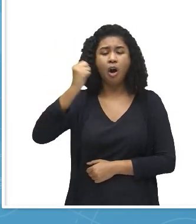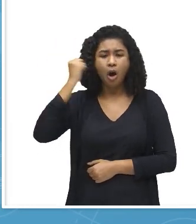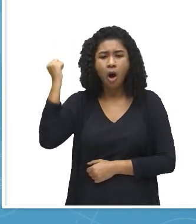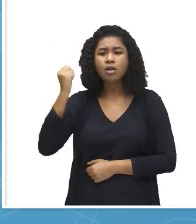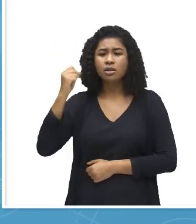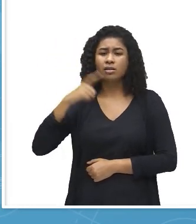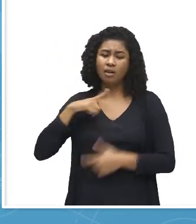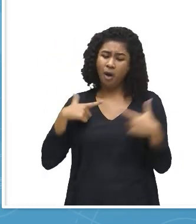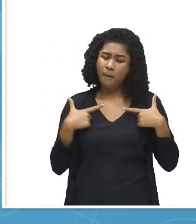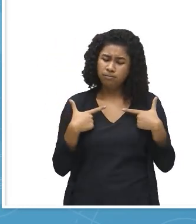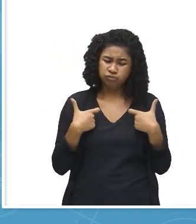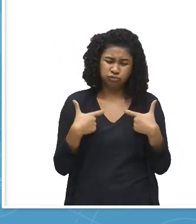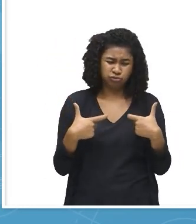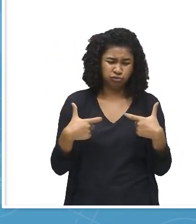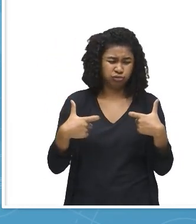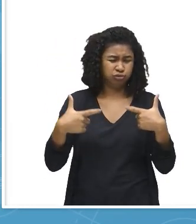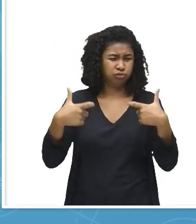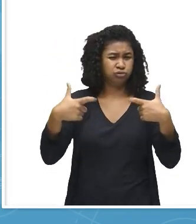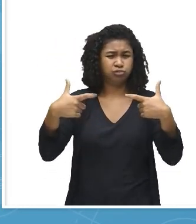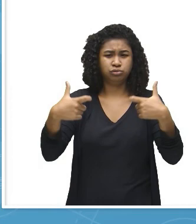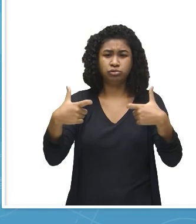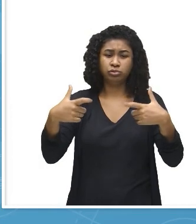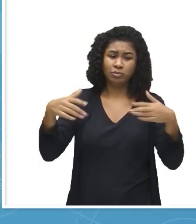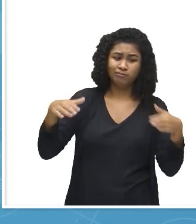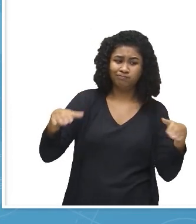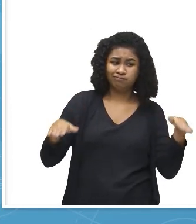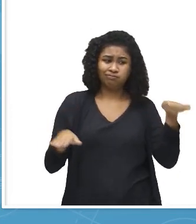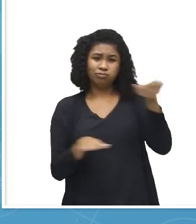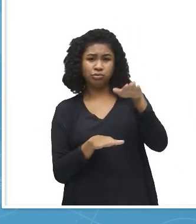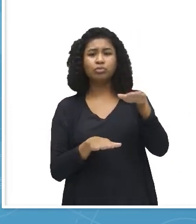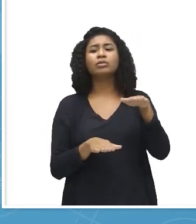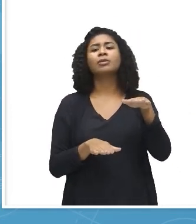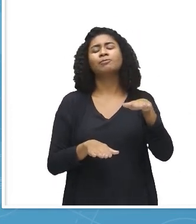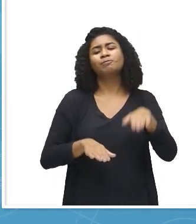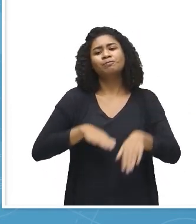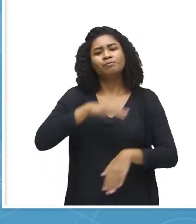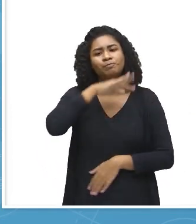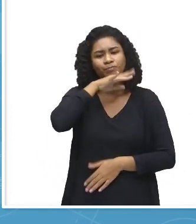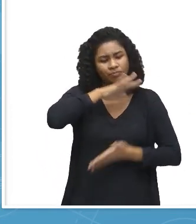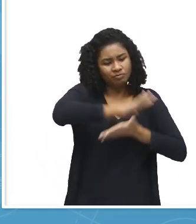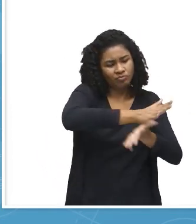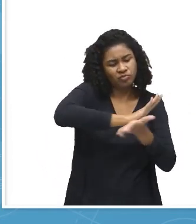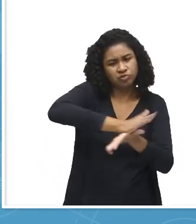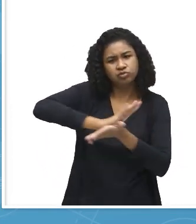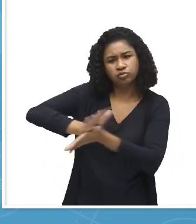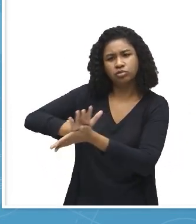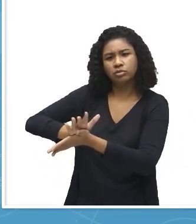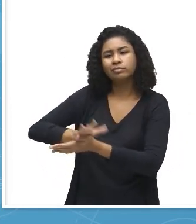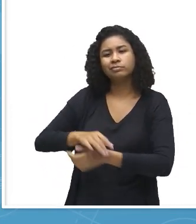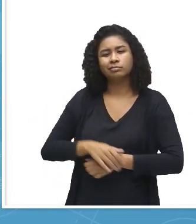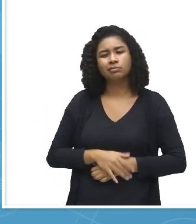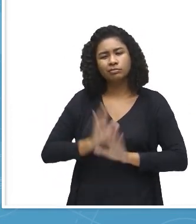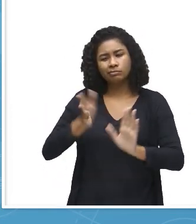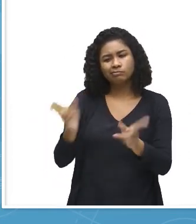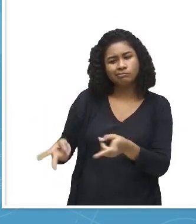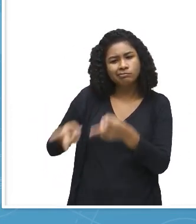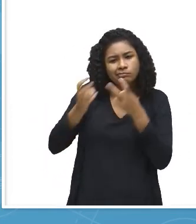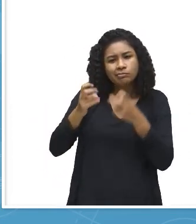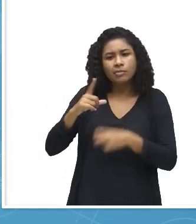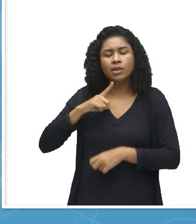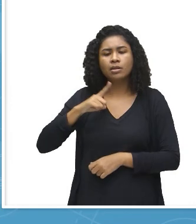guerra sangrenta, desigual e cruel. A gente viu, entre outras coisas, que uma das causas